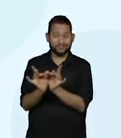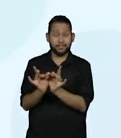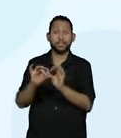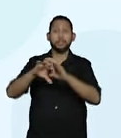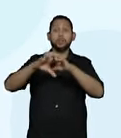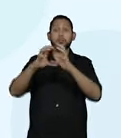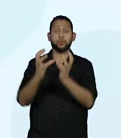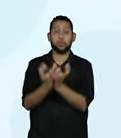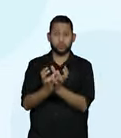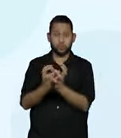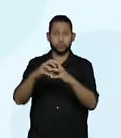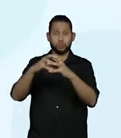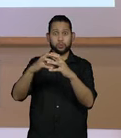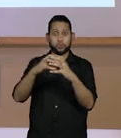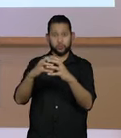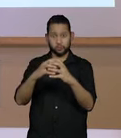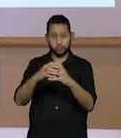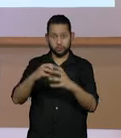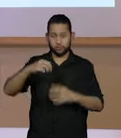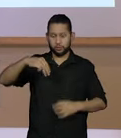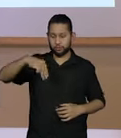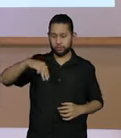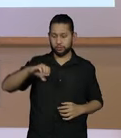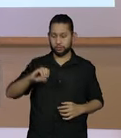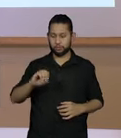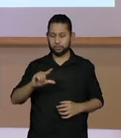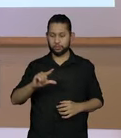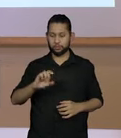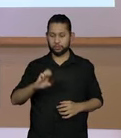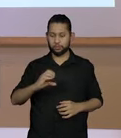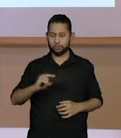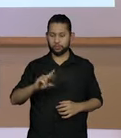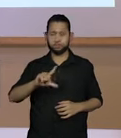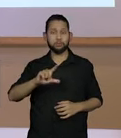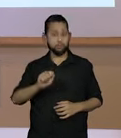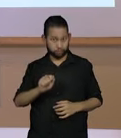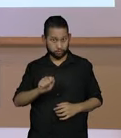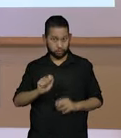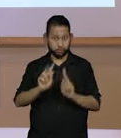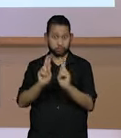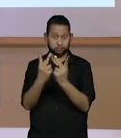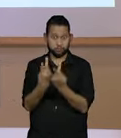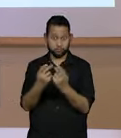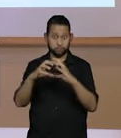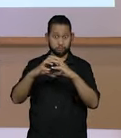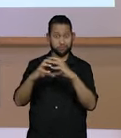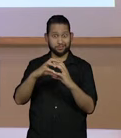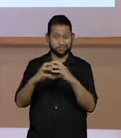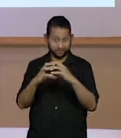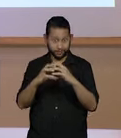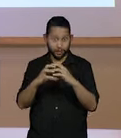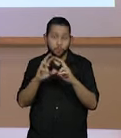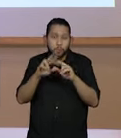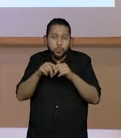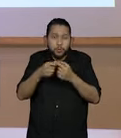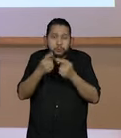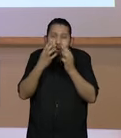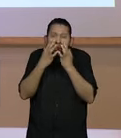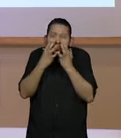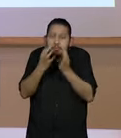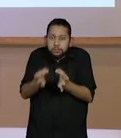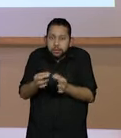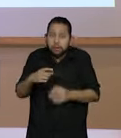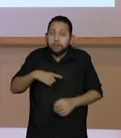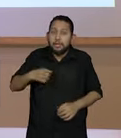molécula do gás hidrogênio. Então, o importante agora é a gente associar o numerinho que está no pé